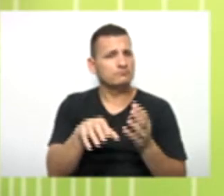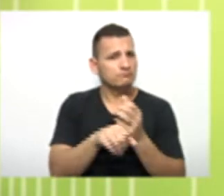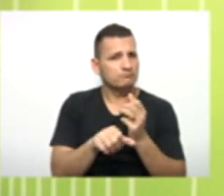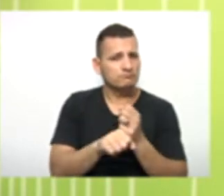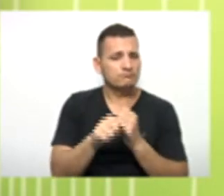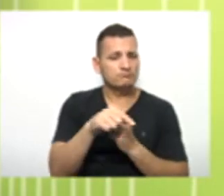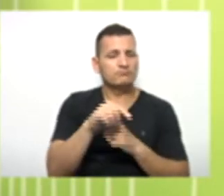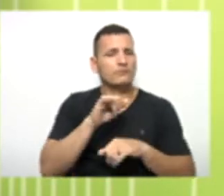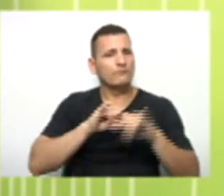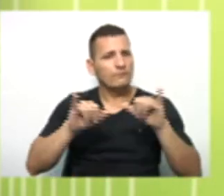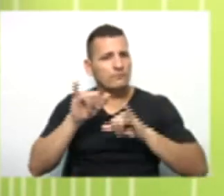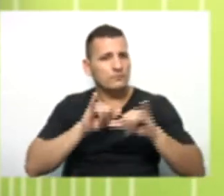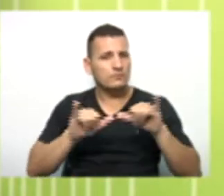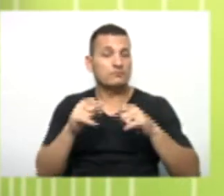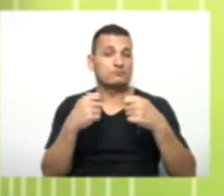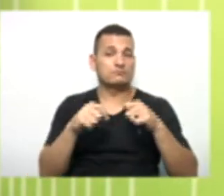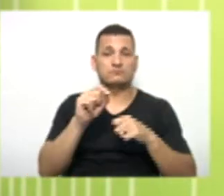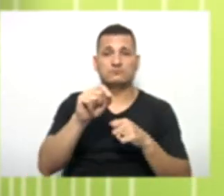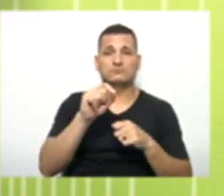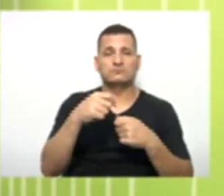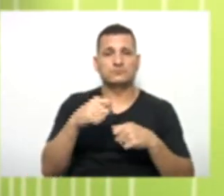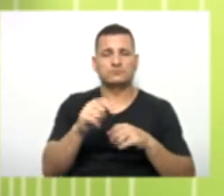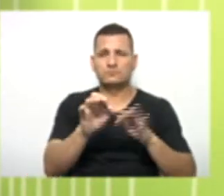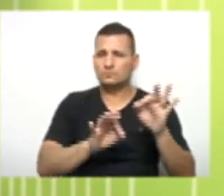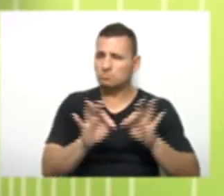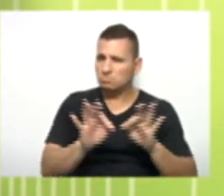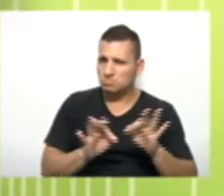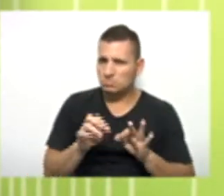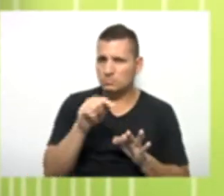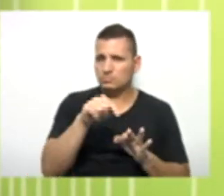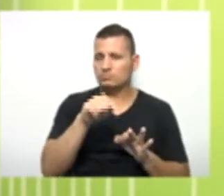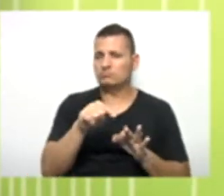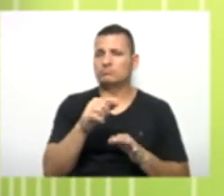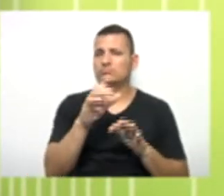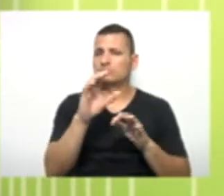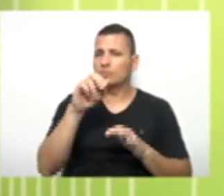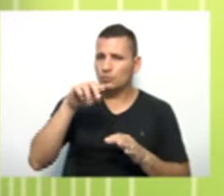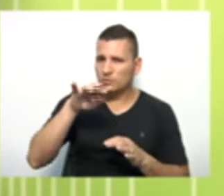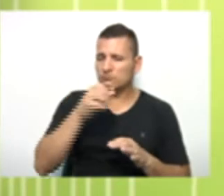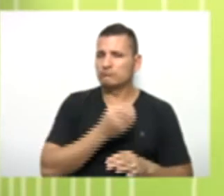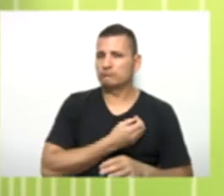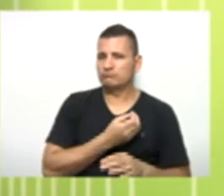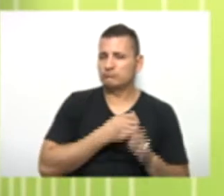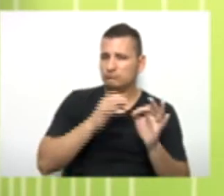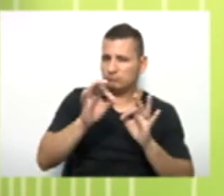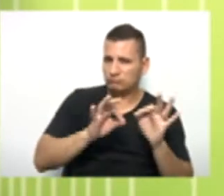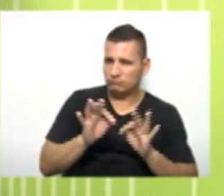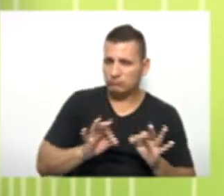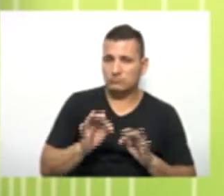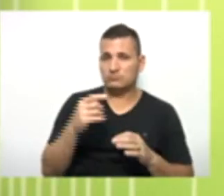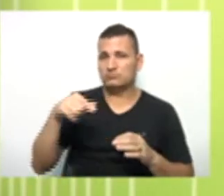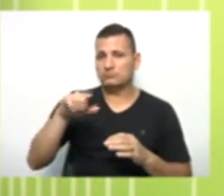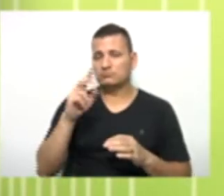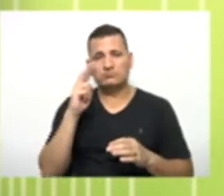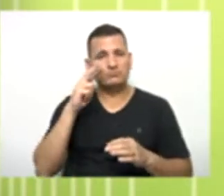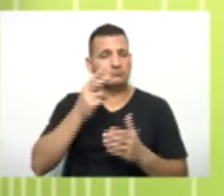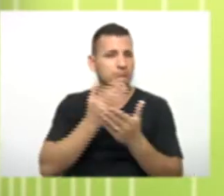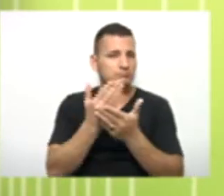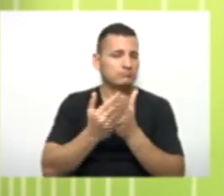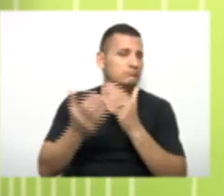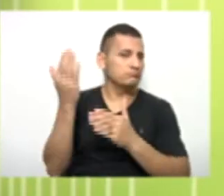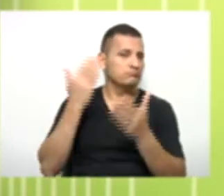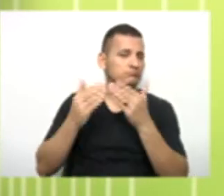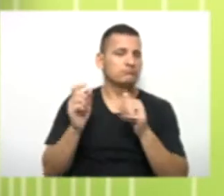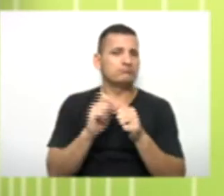precisa de quê? Ela precisa organizar essas contas. Vocês viram que na aula passada nós fizemos uma simples